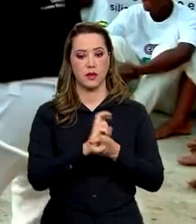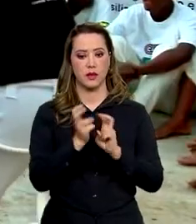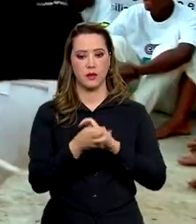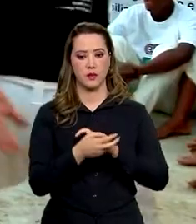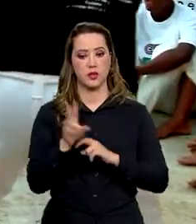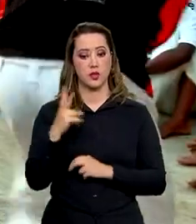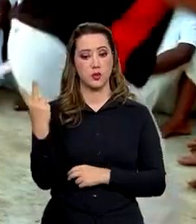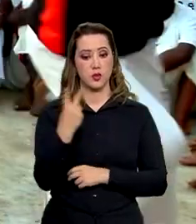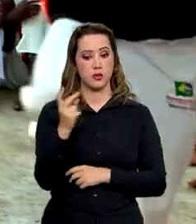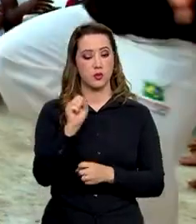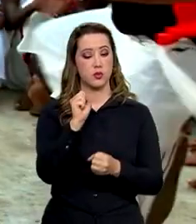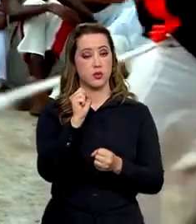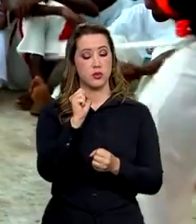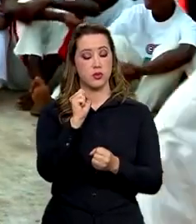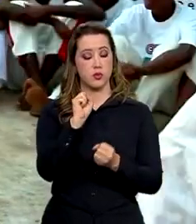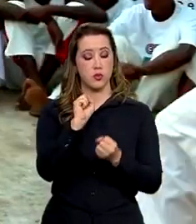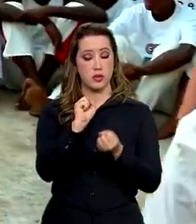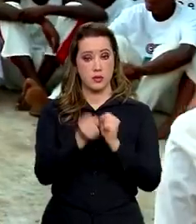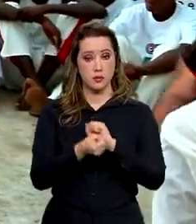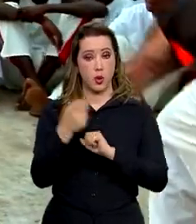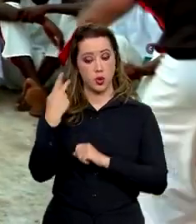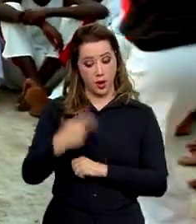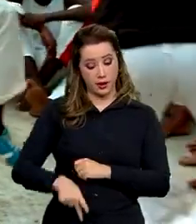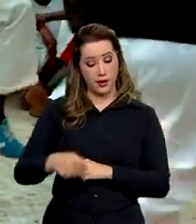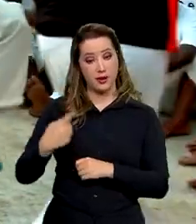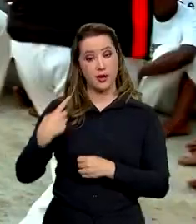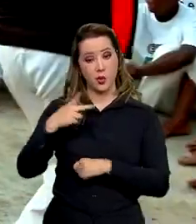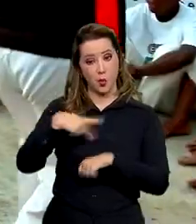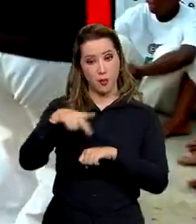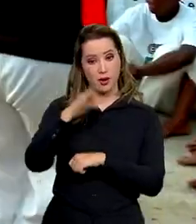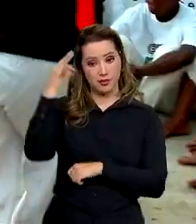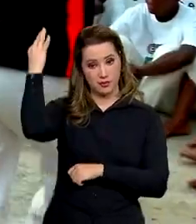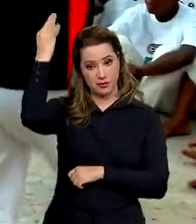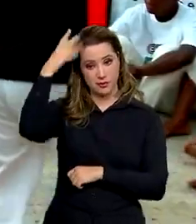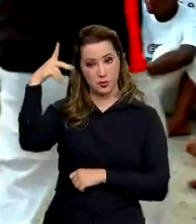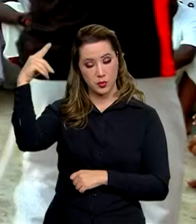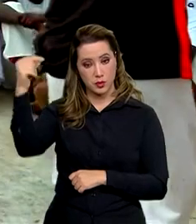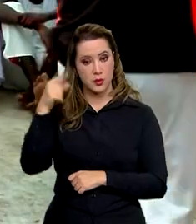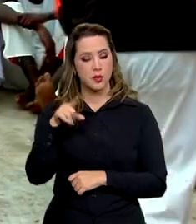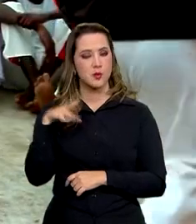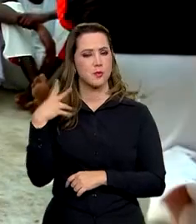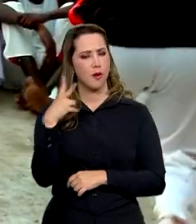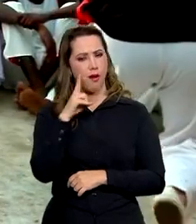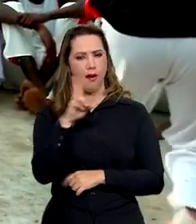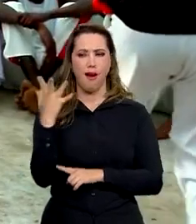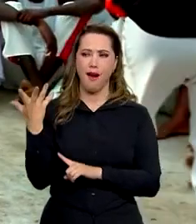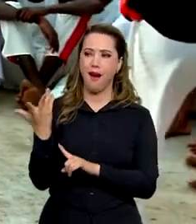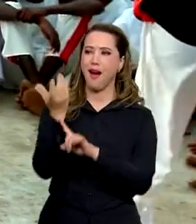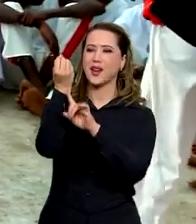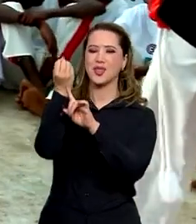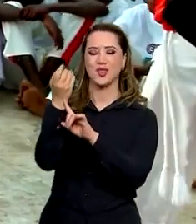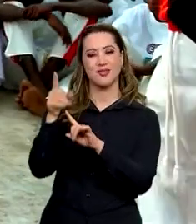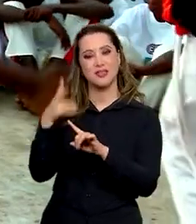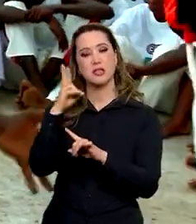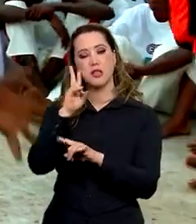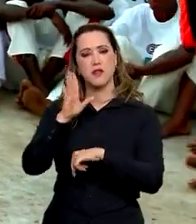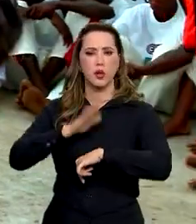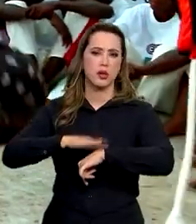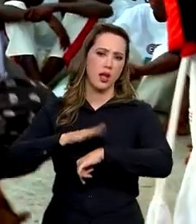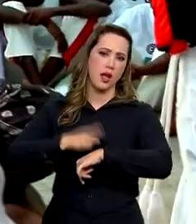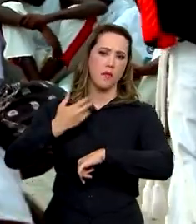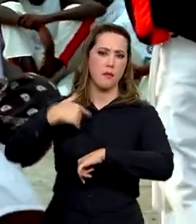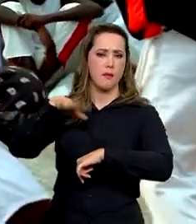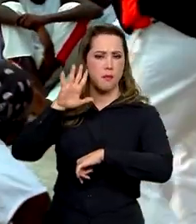segundo esporte mais praticado aqui em São Tomé e o sucesso dessa arte mostra que temos muito mais em comum do